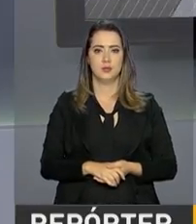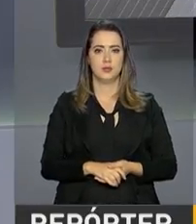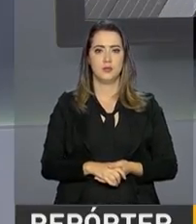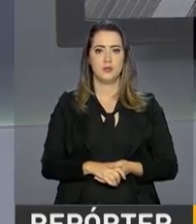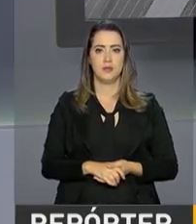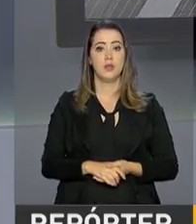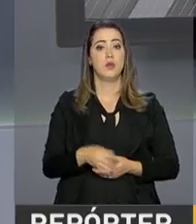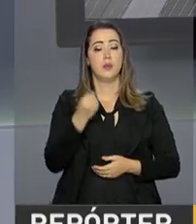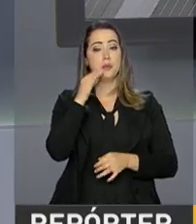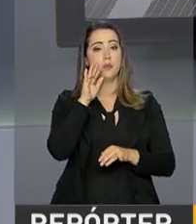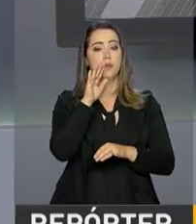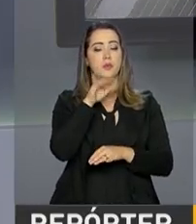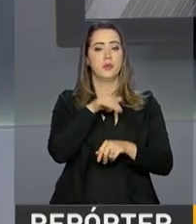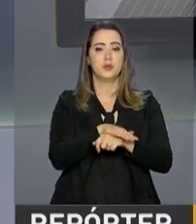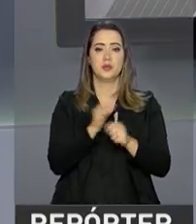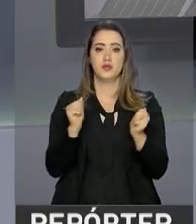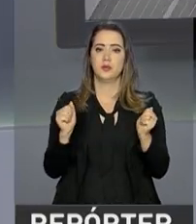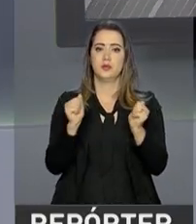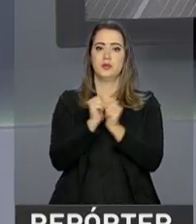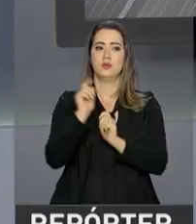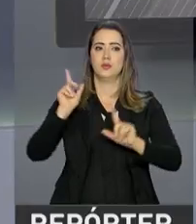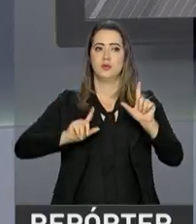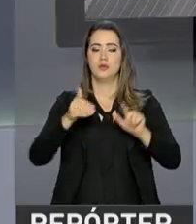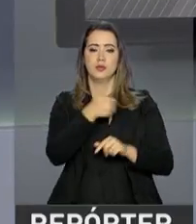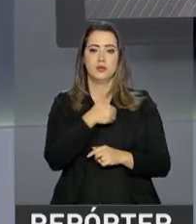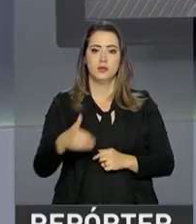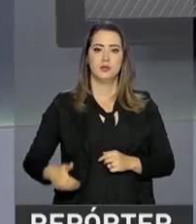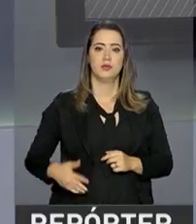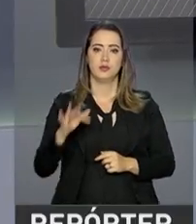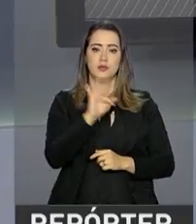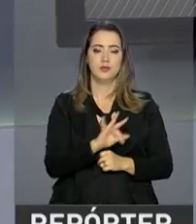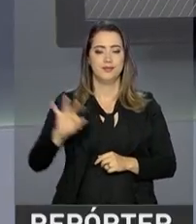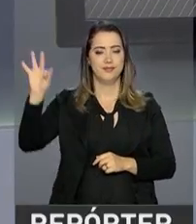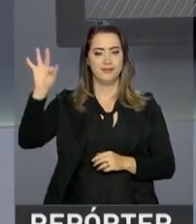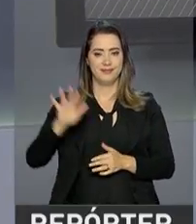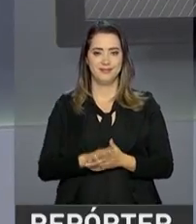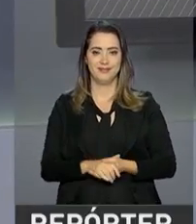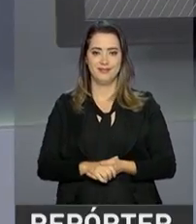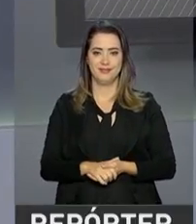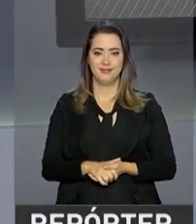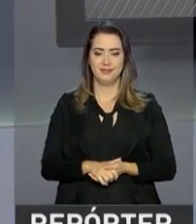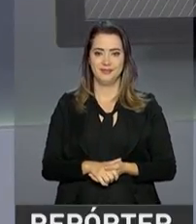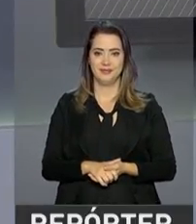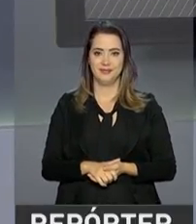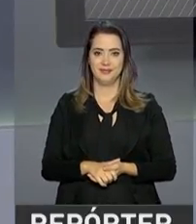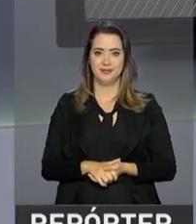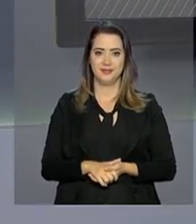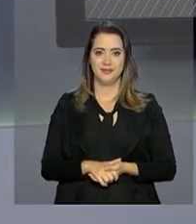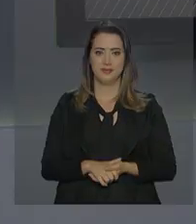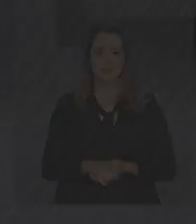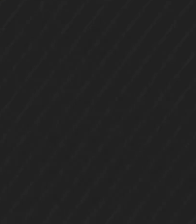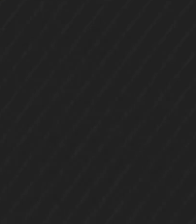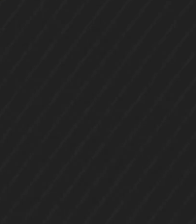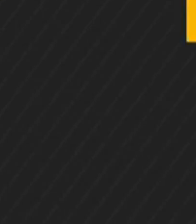internet uma boa noite pra você e continue com a gente aqui na nbr a tv do governo federal